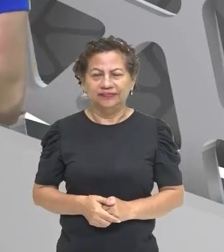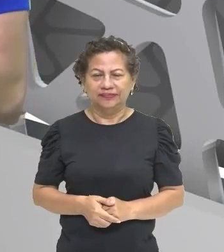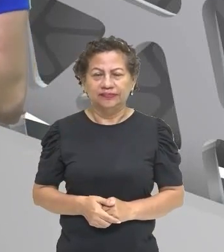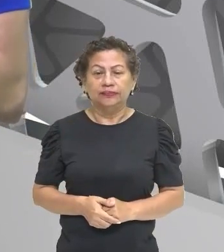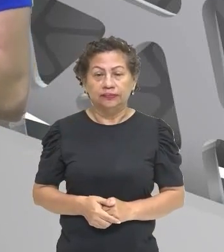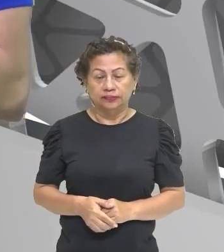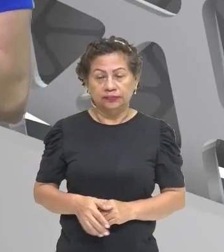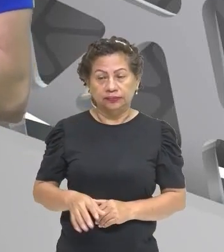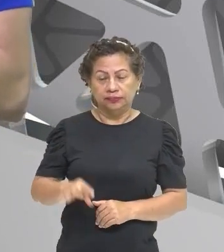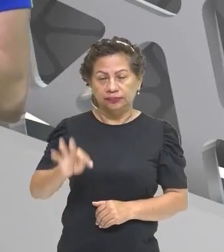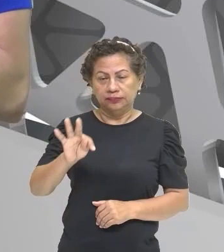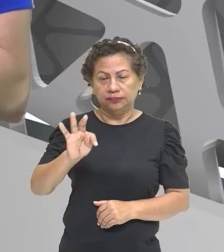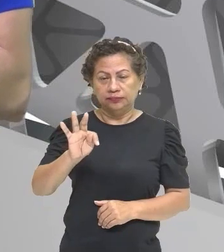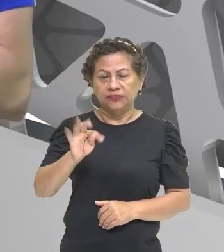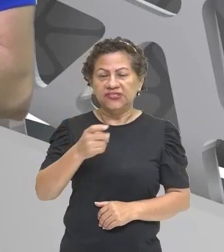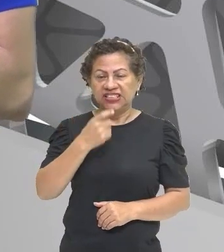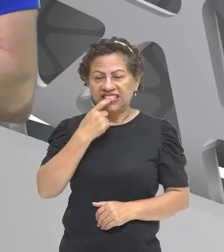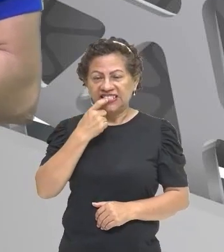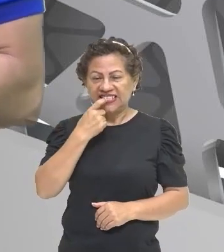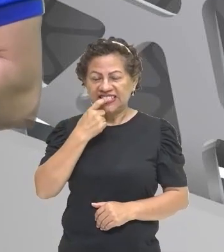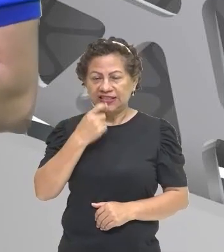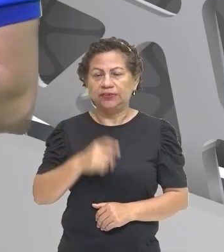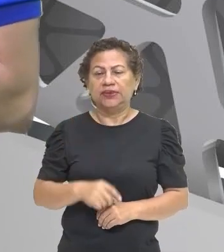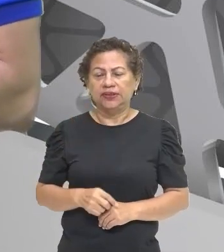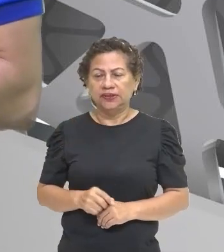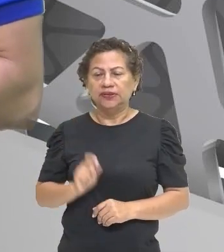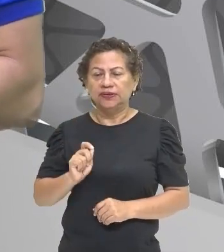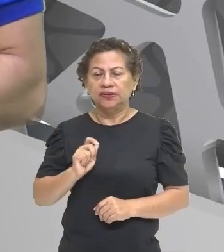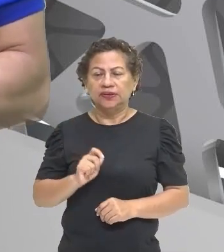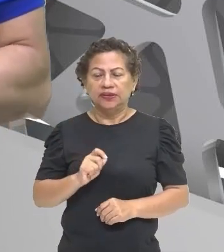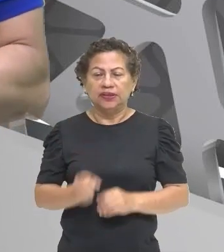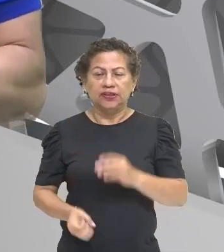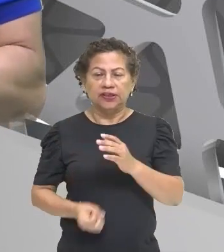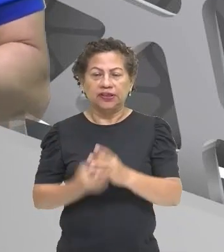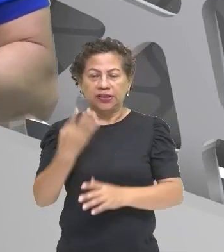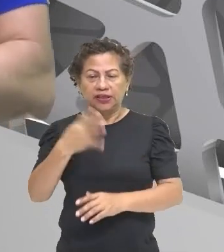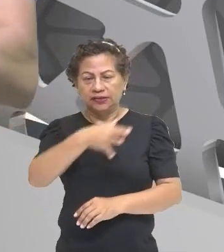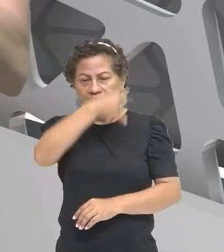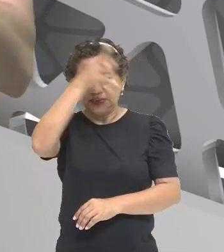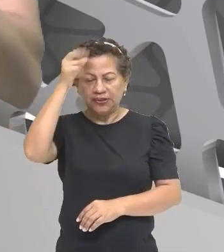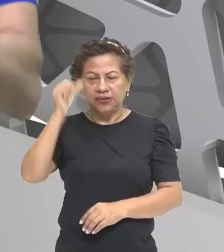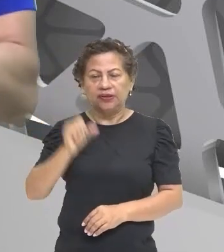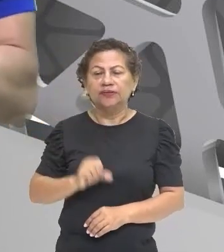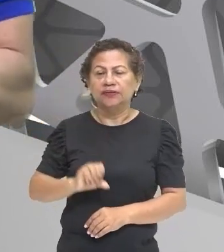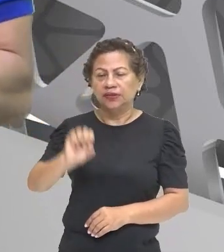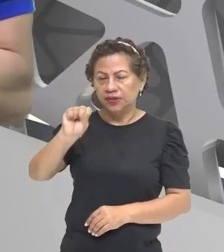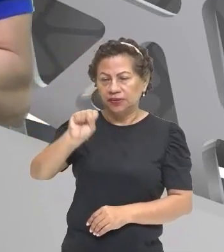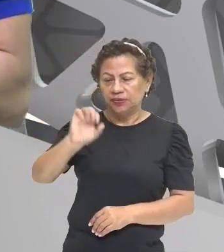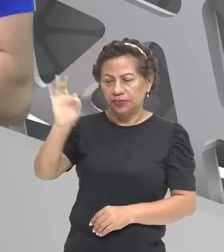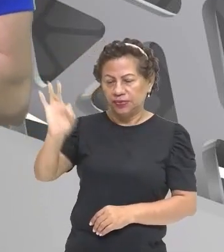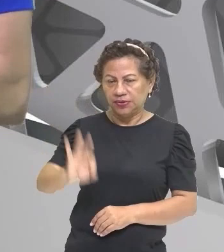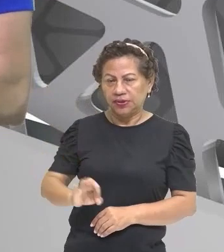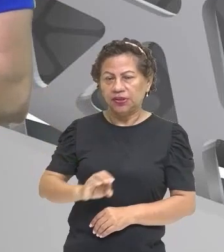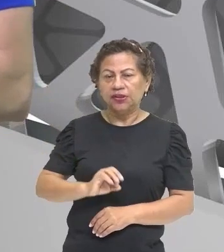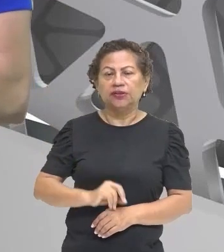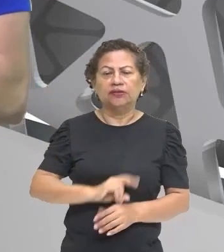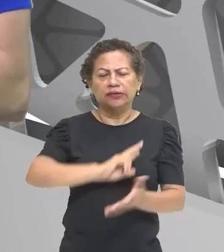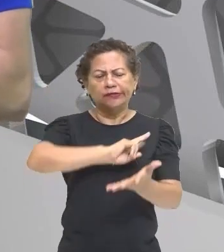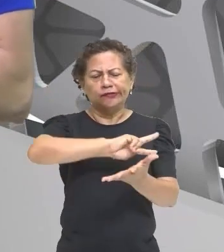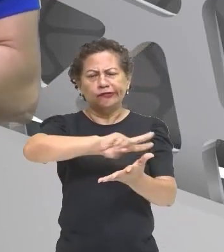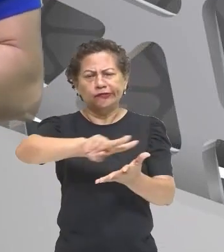termoplásticos, que representam 8% daquilo que é produzido em Manaus. Temos outros produtos também diversos, tá bom?